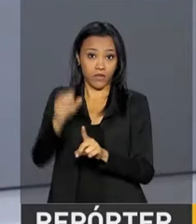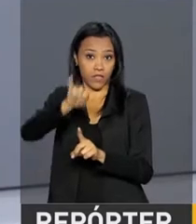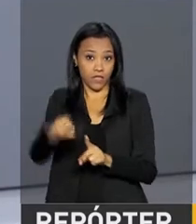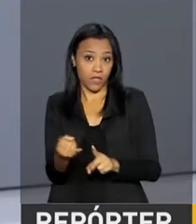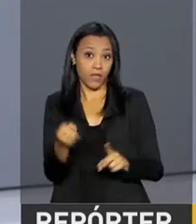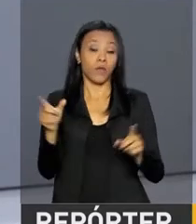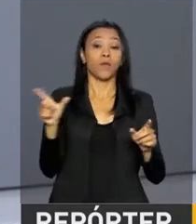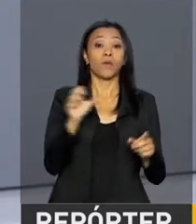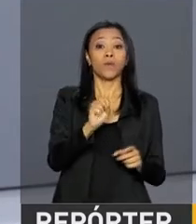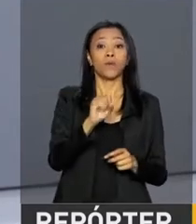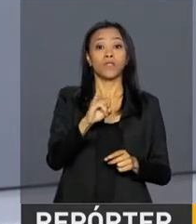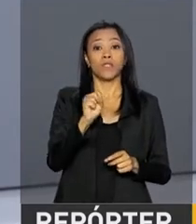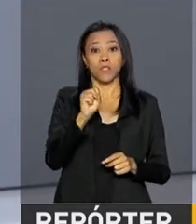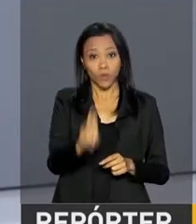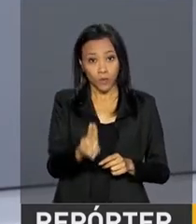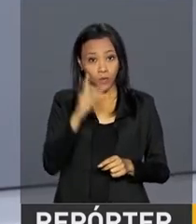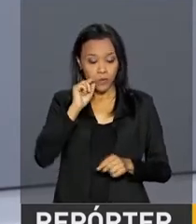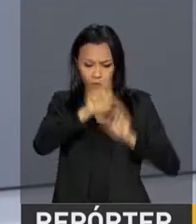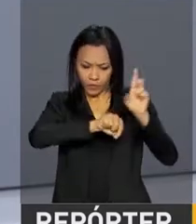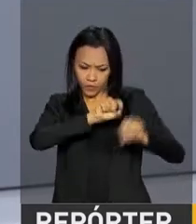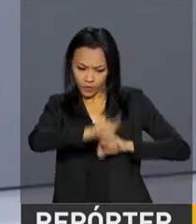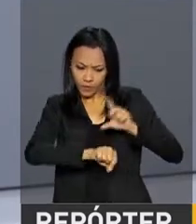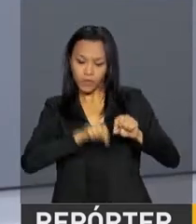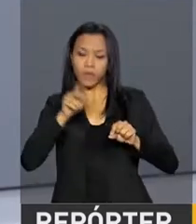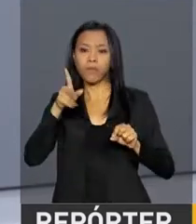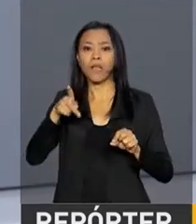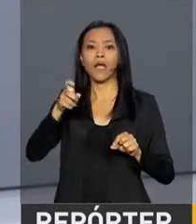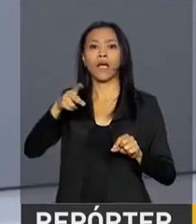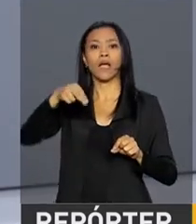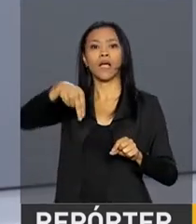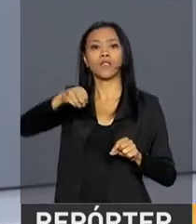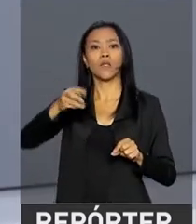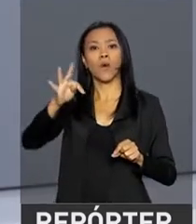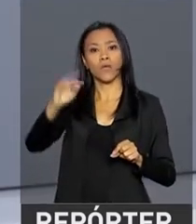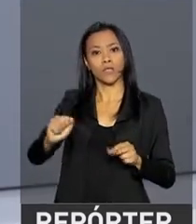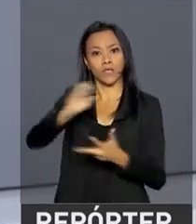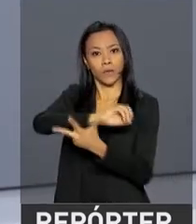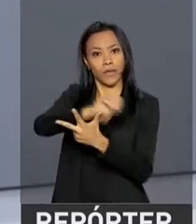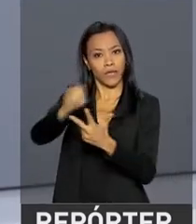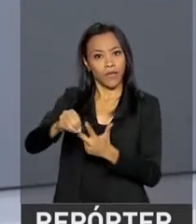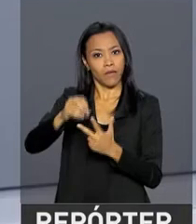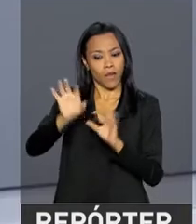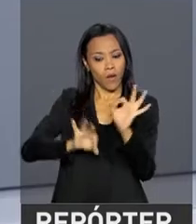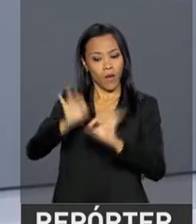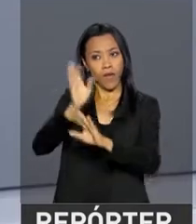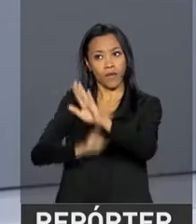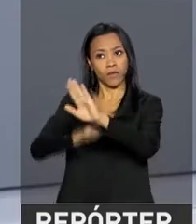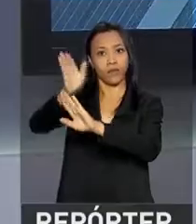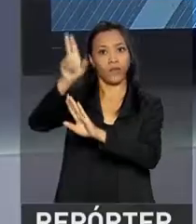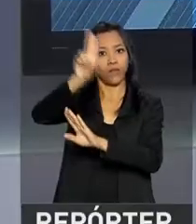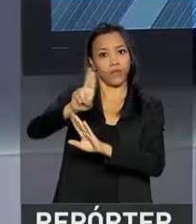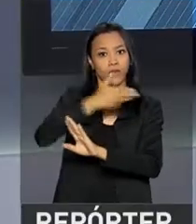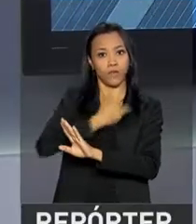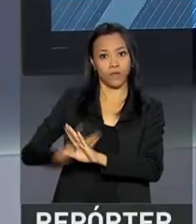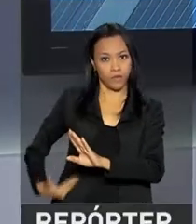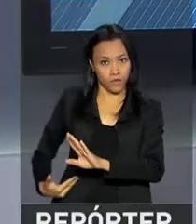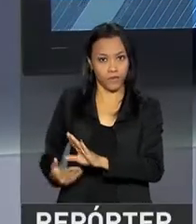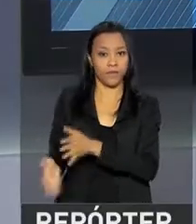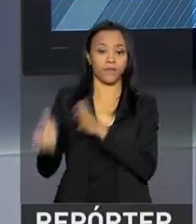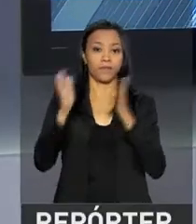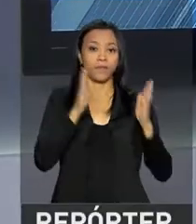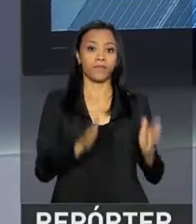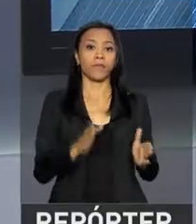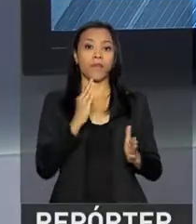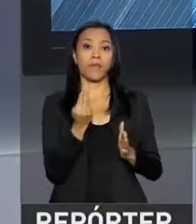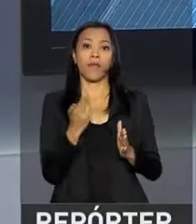classificação dos estudantes pela nota do enem e organiza o processo de entrada nas universidades públicas a br